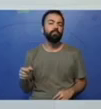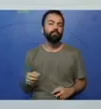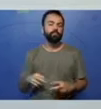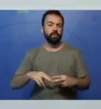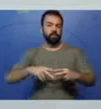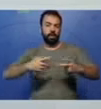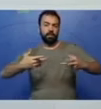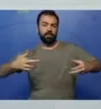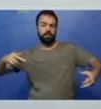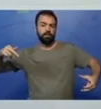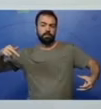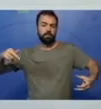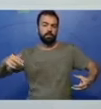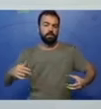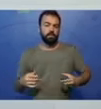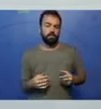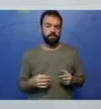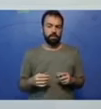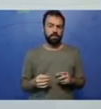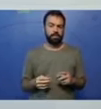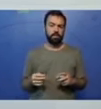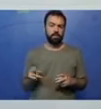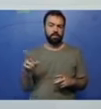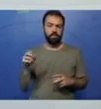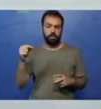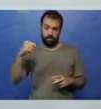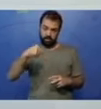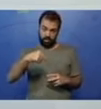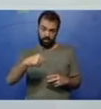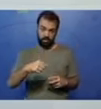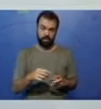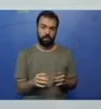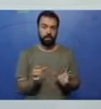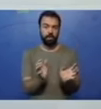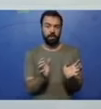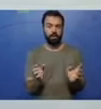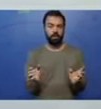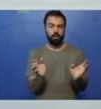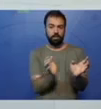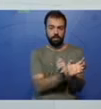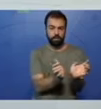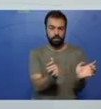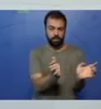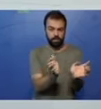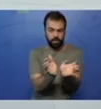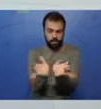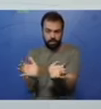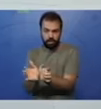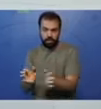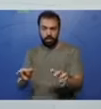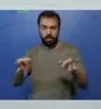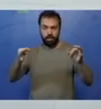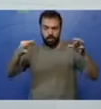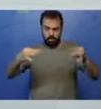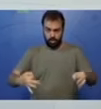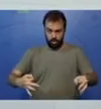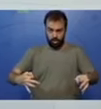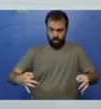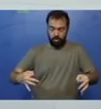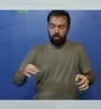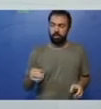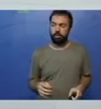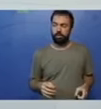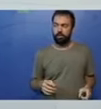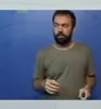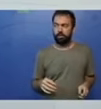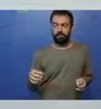uma sequência e que é possível agrupar os seres de forma muito mais precisa, mas Linneu, naquela época, não tinha. Então,